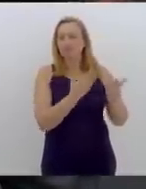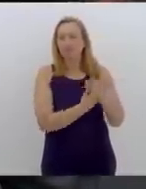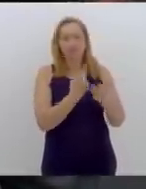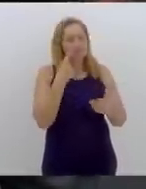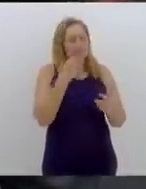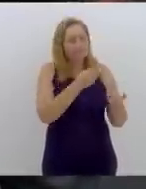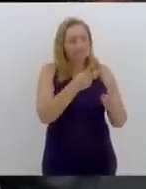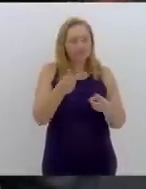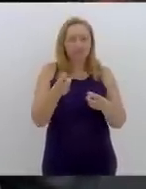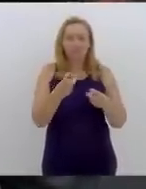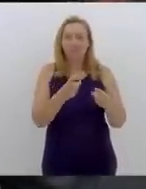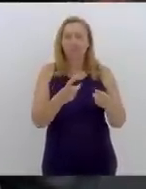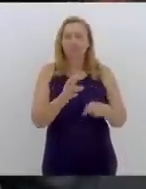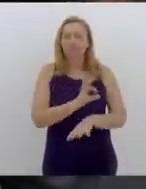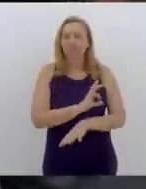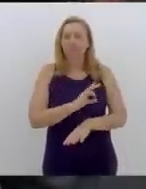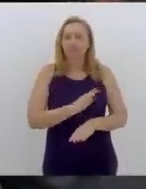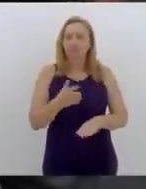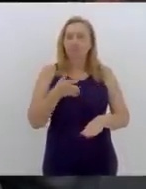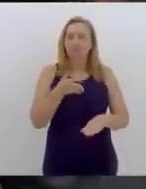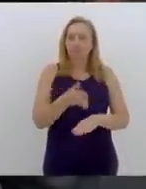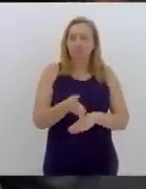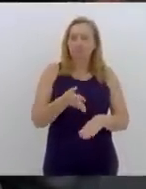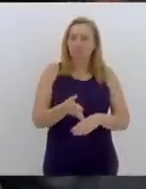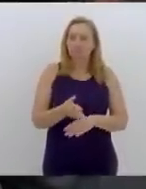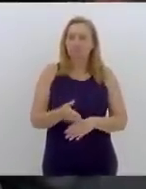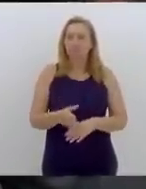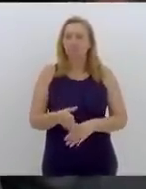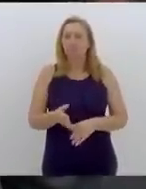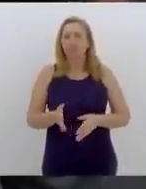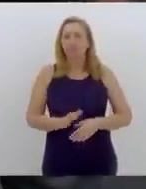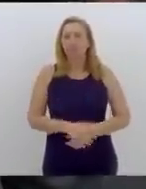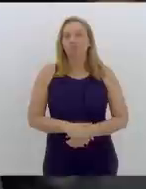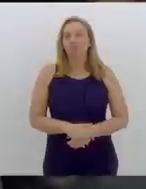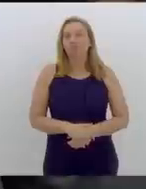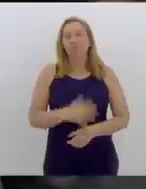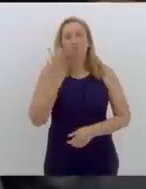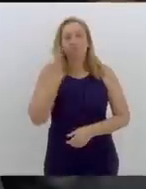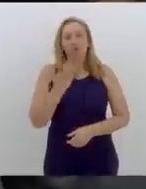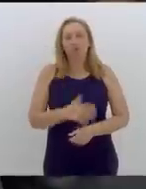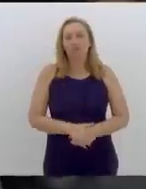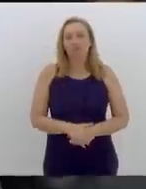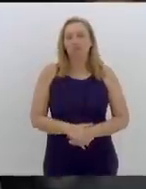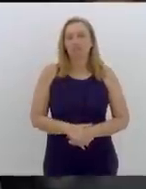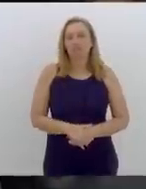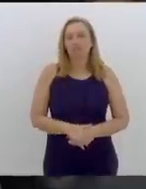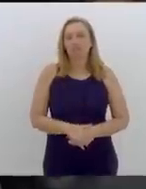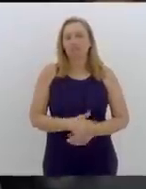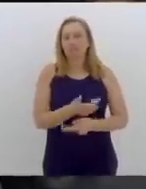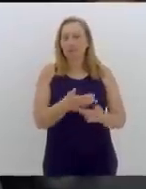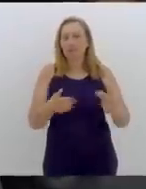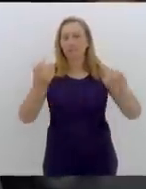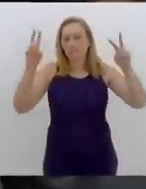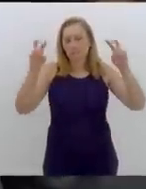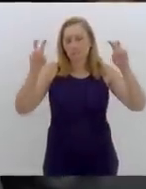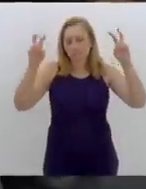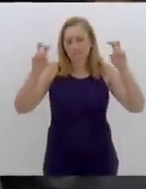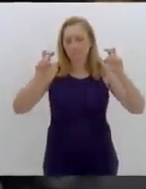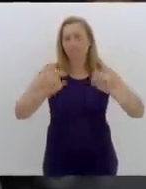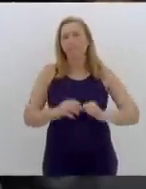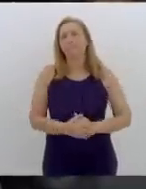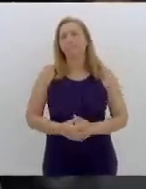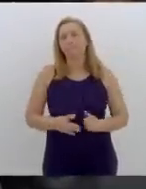policiais passando nasci bem dizer dentro do corpo de bombeiro eu acho que tem vários temas que